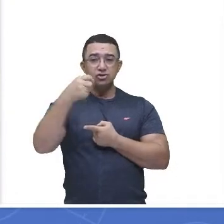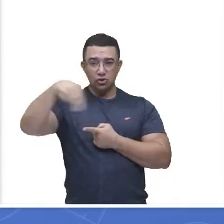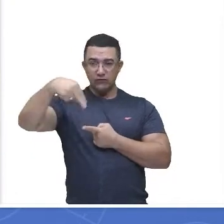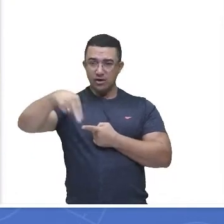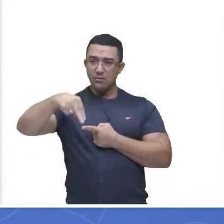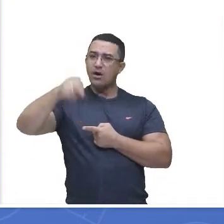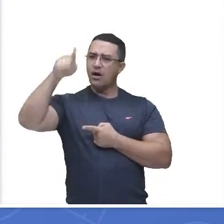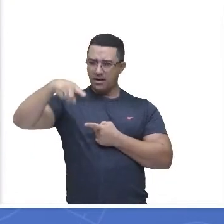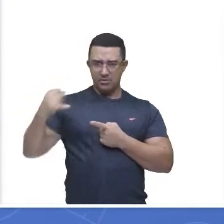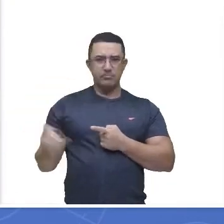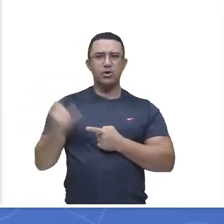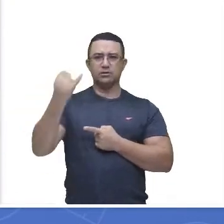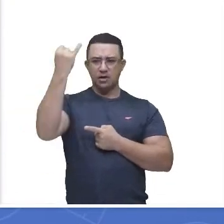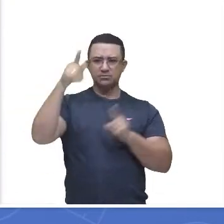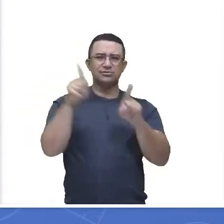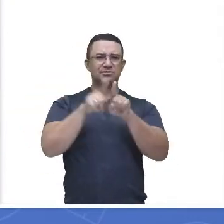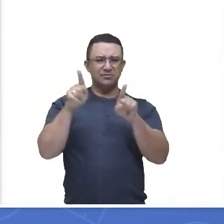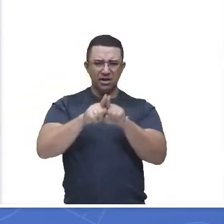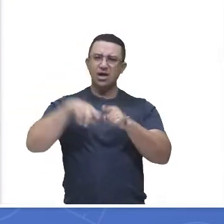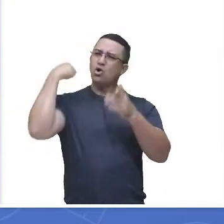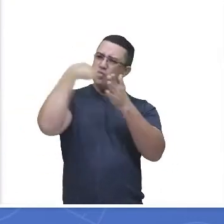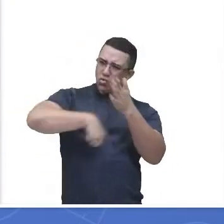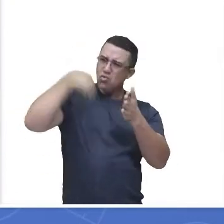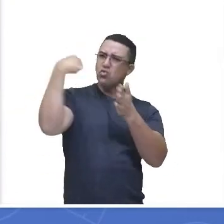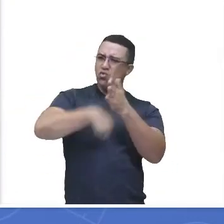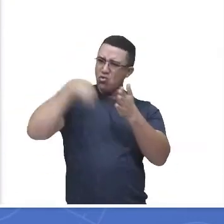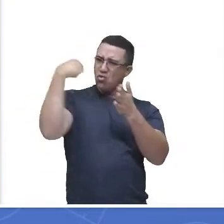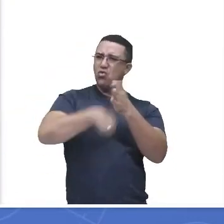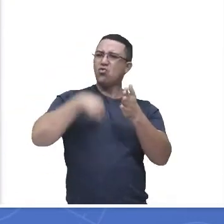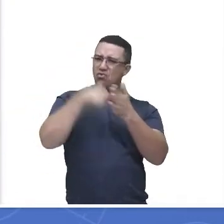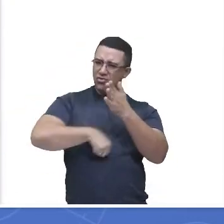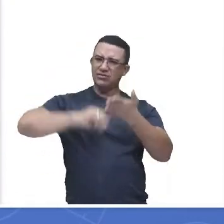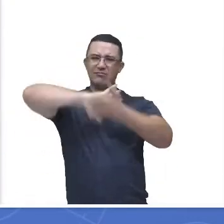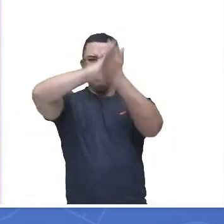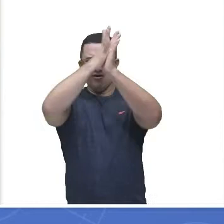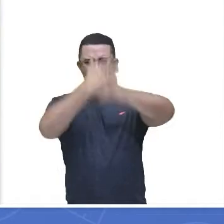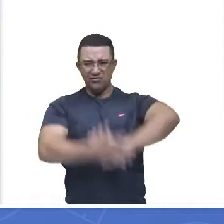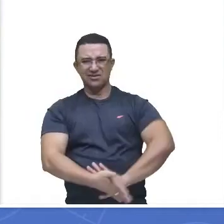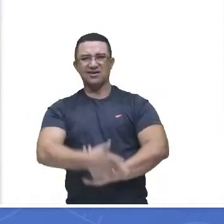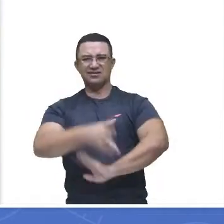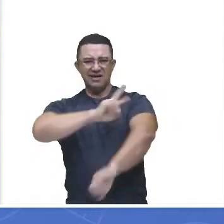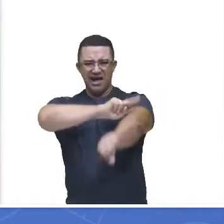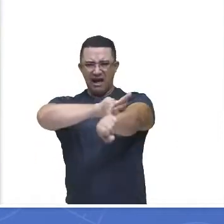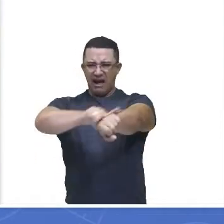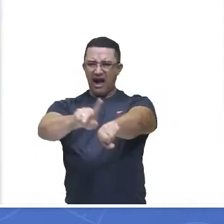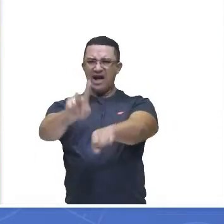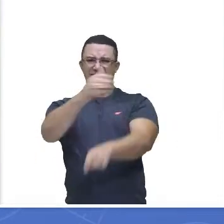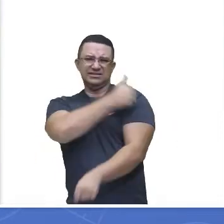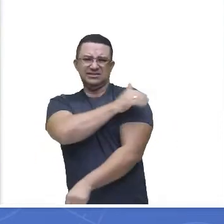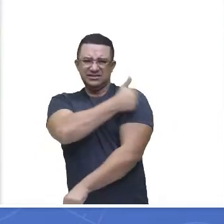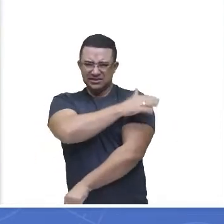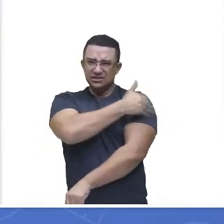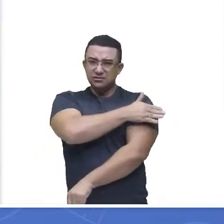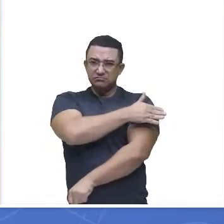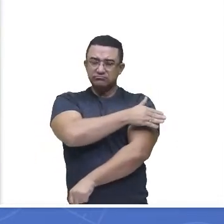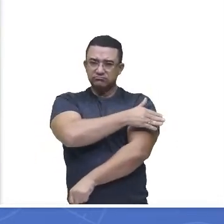os dias contra esse tipo de preconceito, racismo, intolerância, tudo bem?